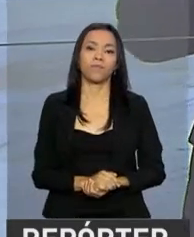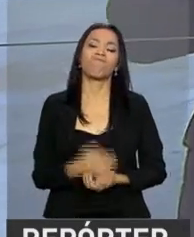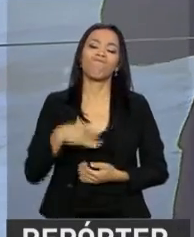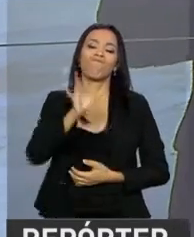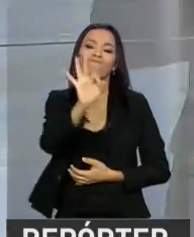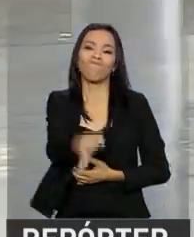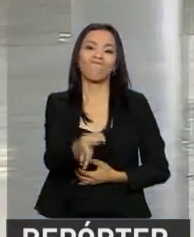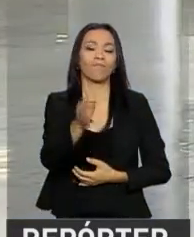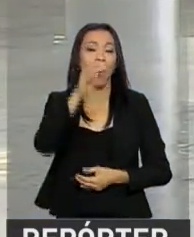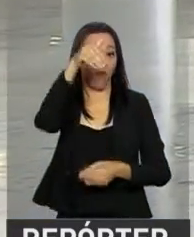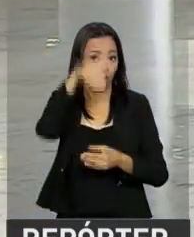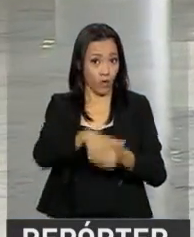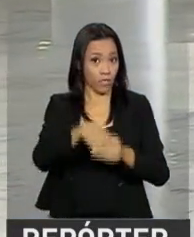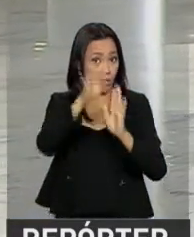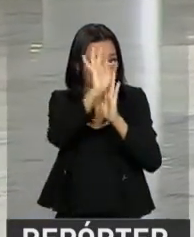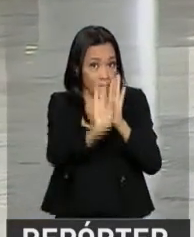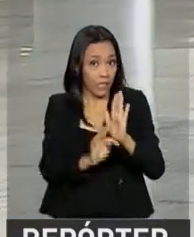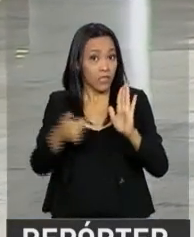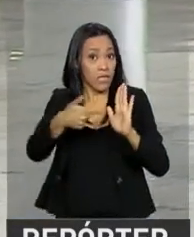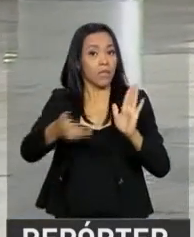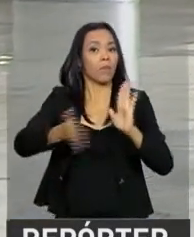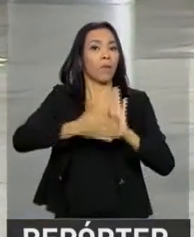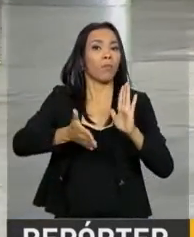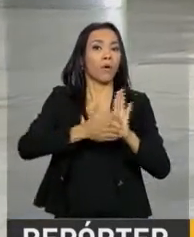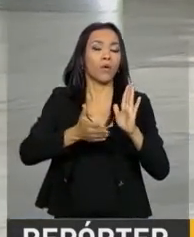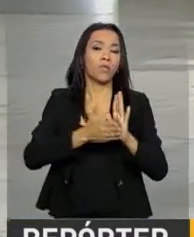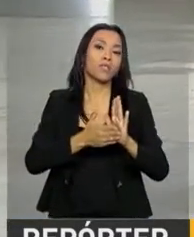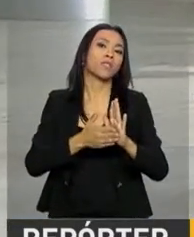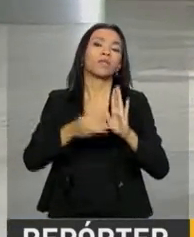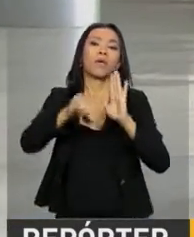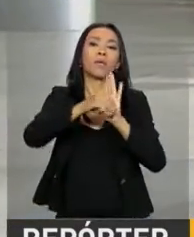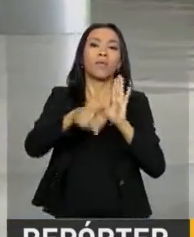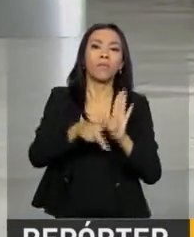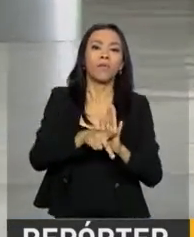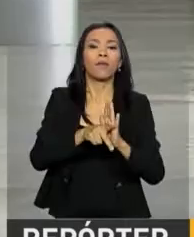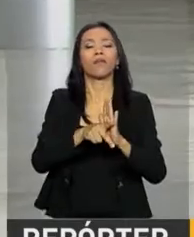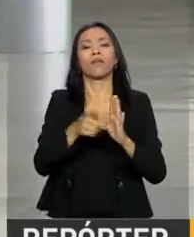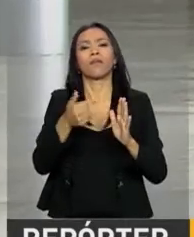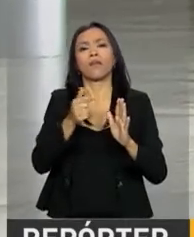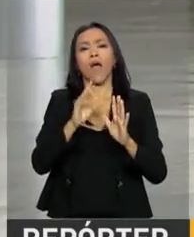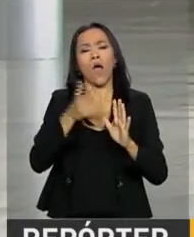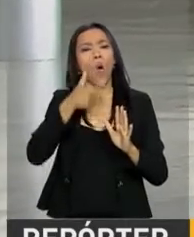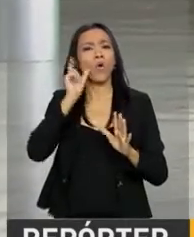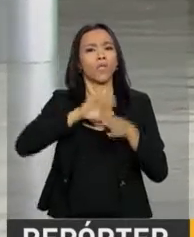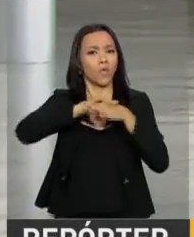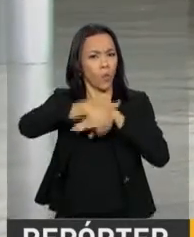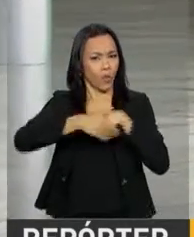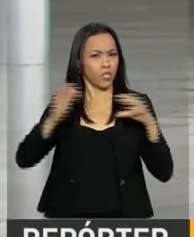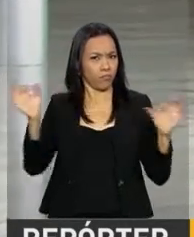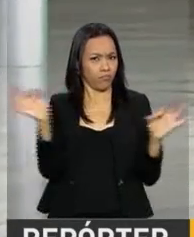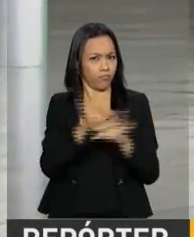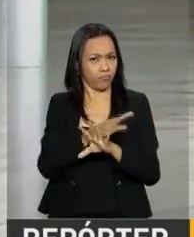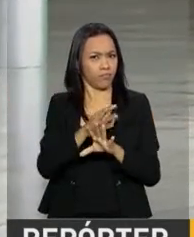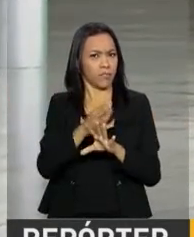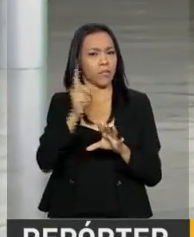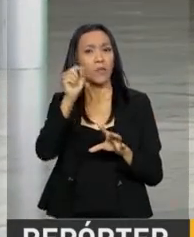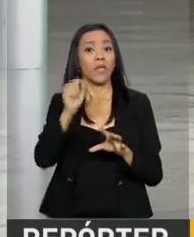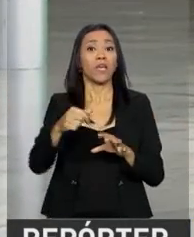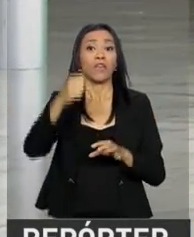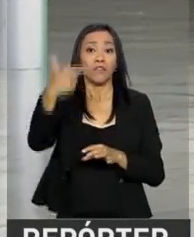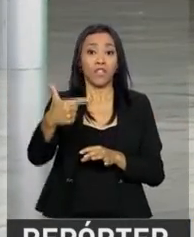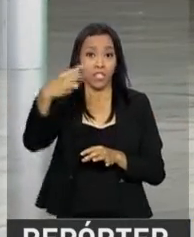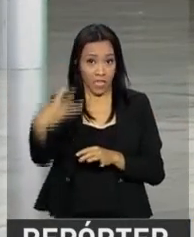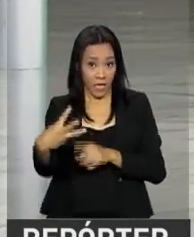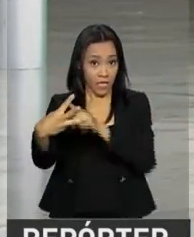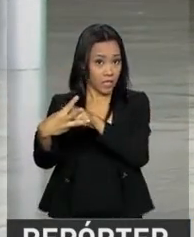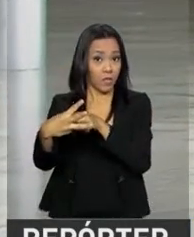exatamente. A votação do texto dessa proposta de emenda à Constituição terminou já na noite de ontem, na noite de quinta-feira, com um placar de 23